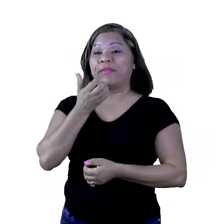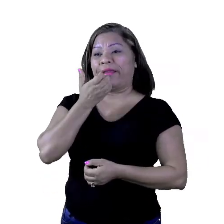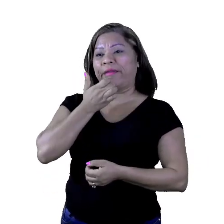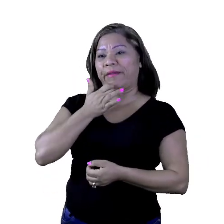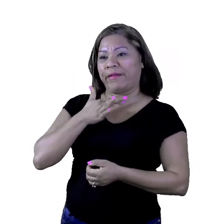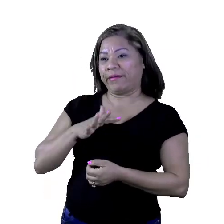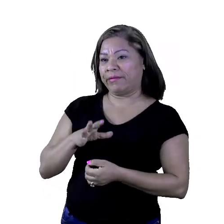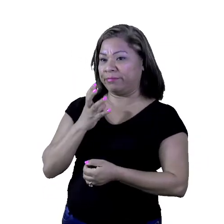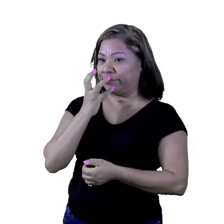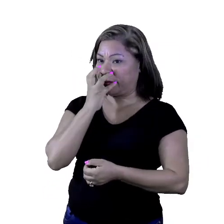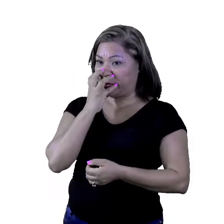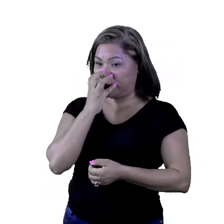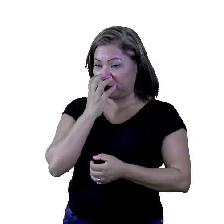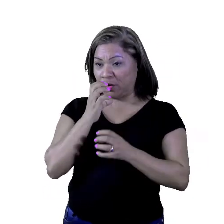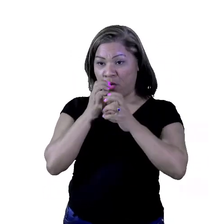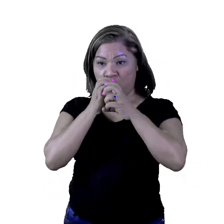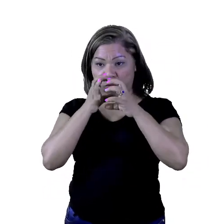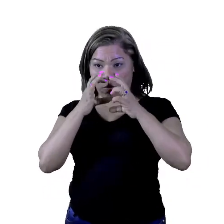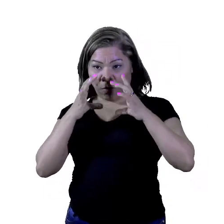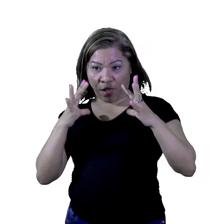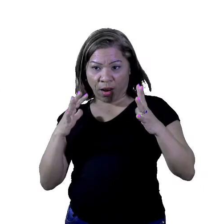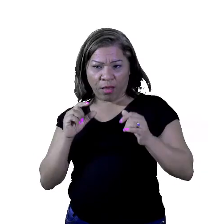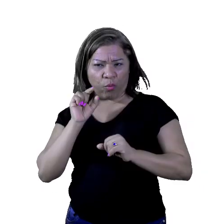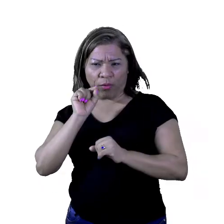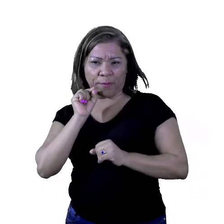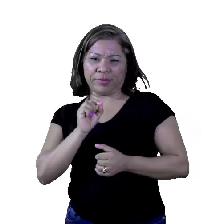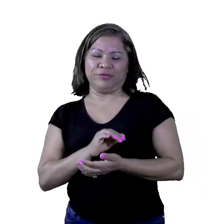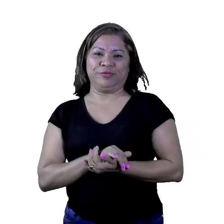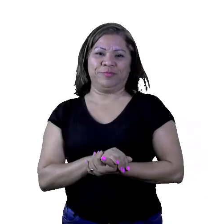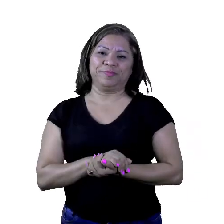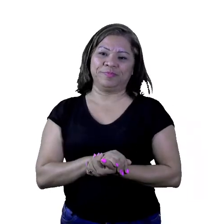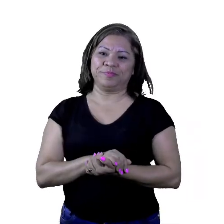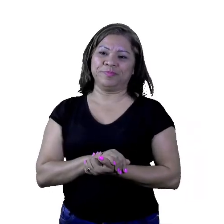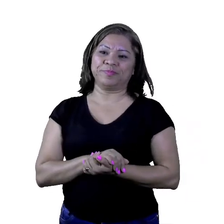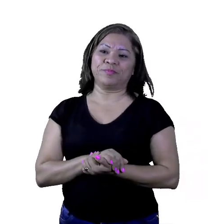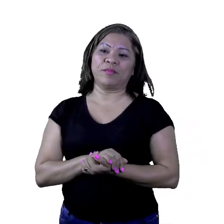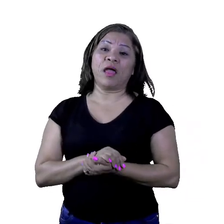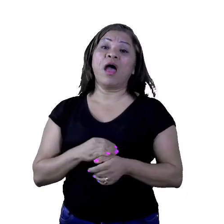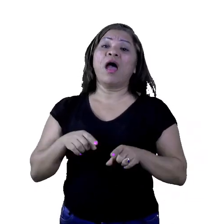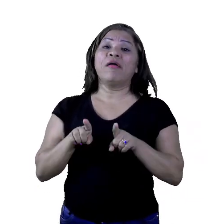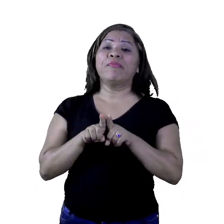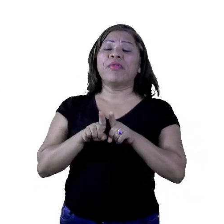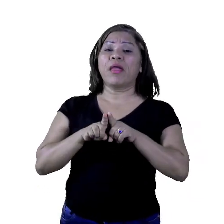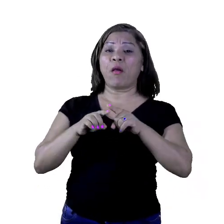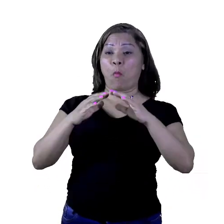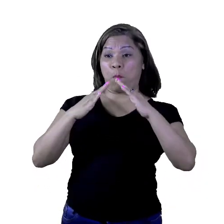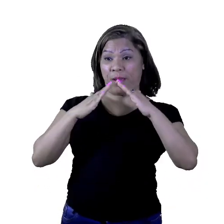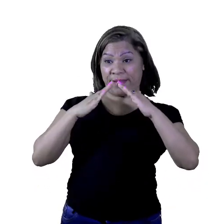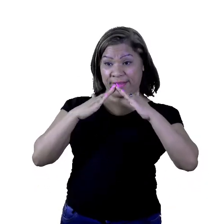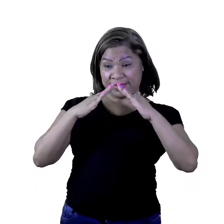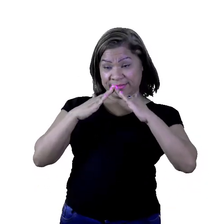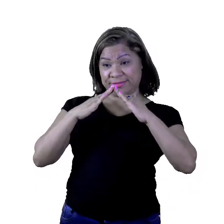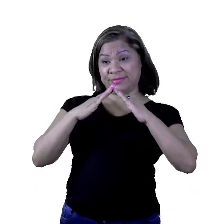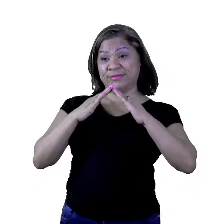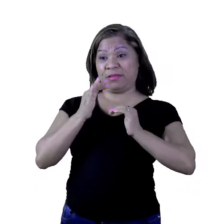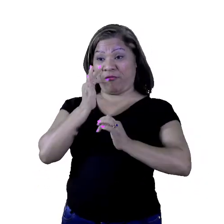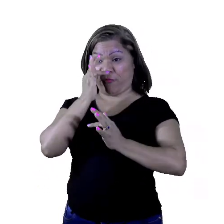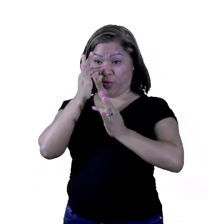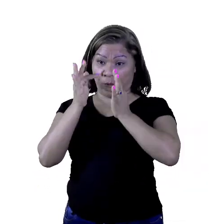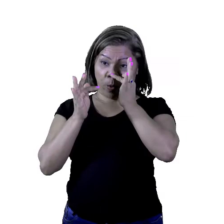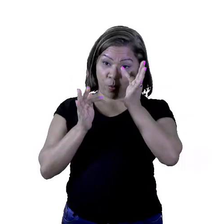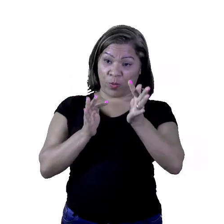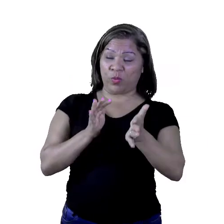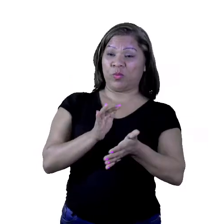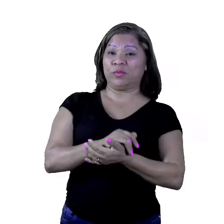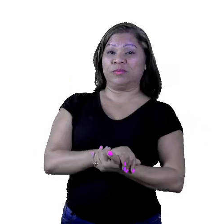cachorrinho, tem balão. O que mais que você consegue ver? Lá no fundo das árvores tem a casinha das crianças, tem flores. Então,